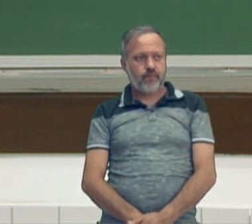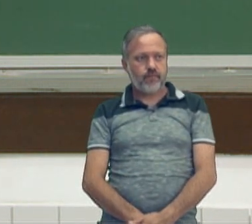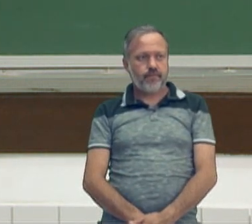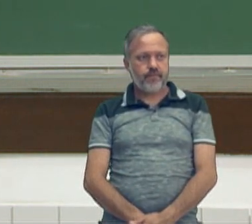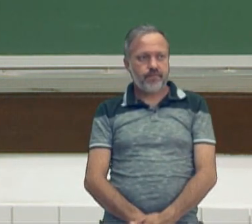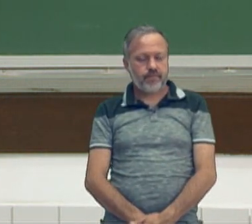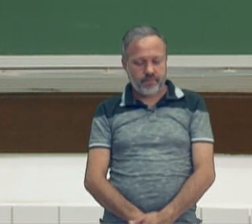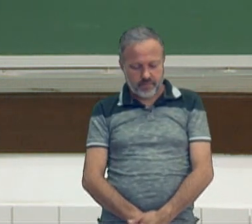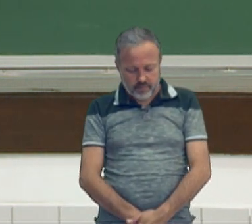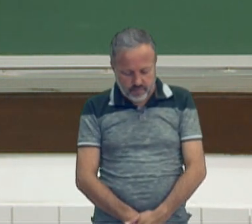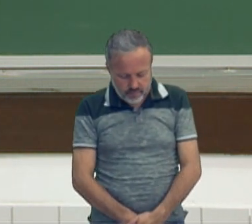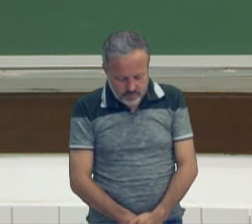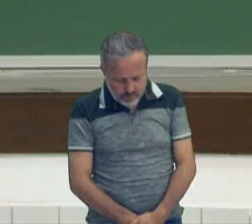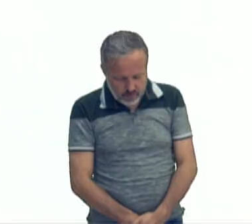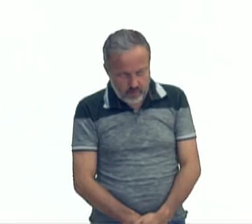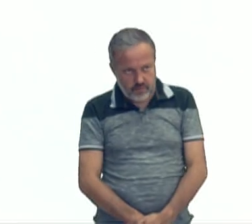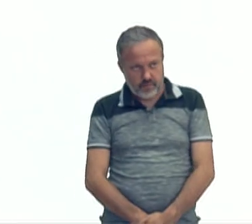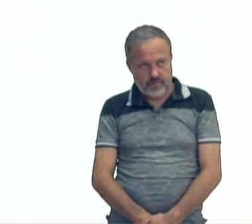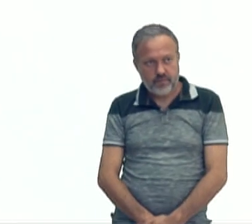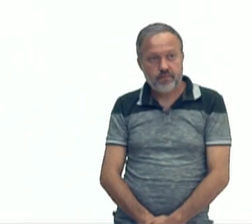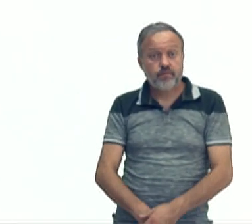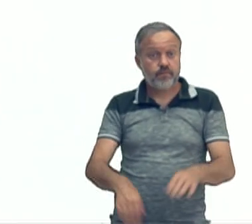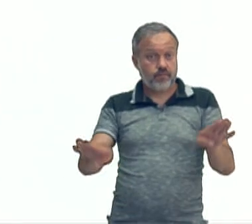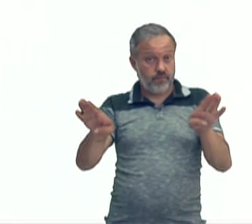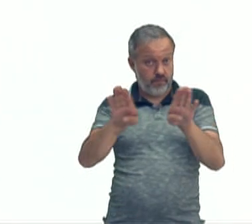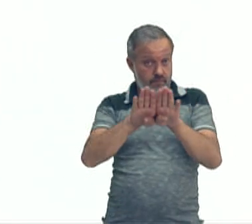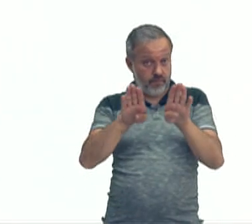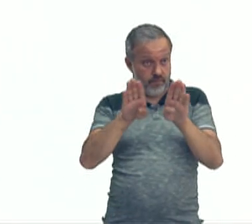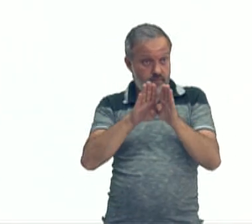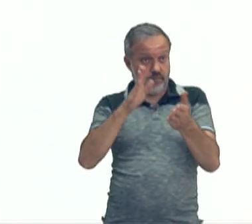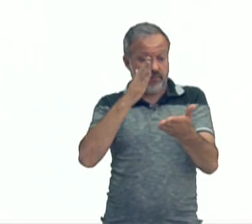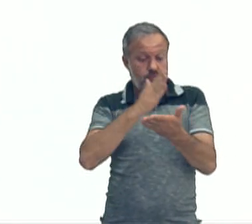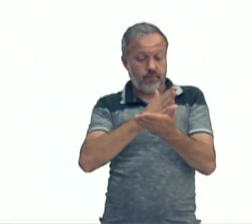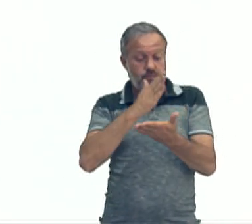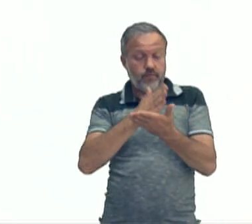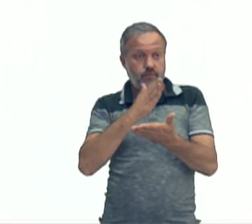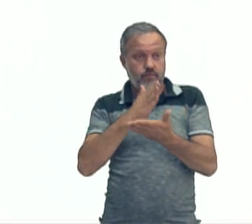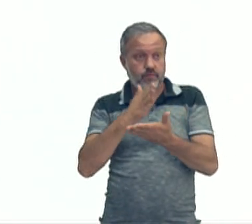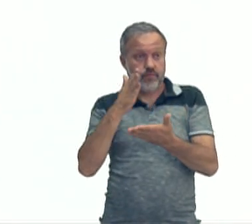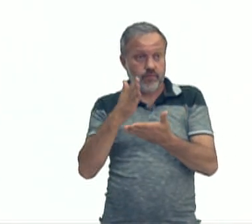A gente também pode dividir aí o continente americano, né?